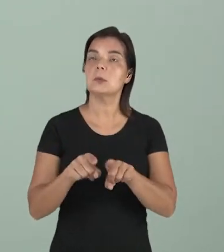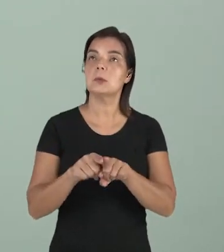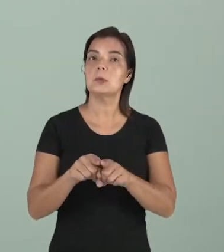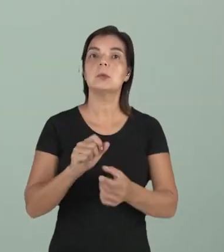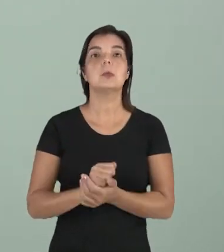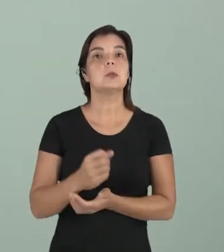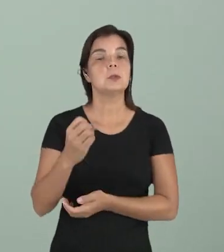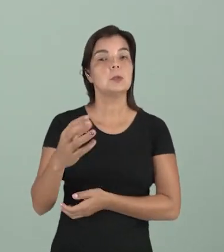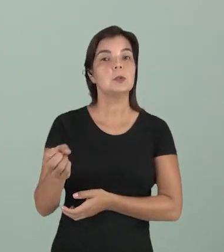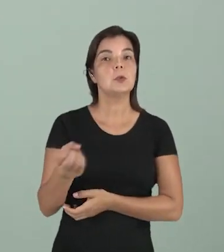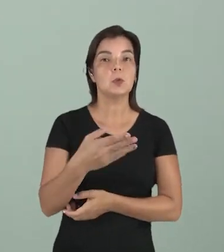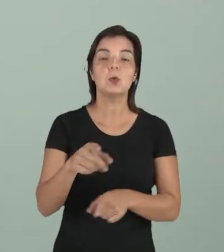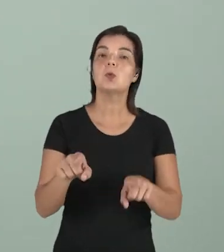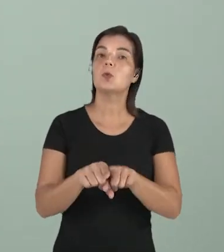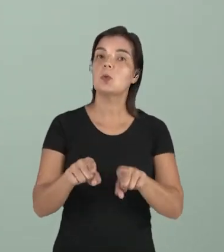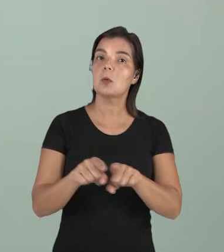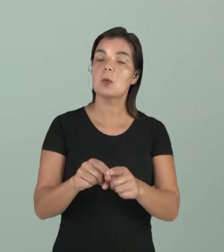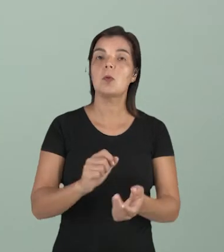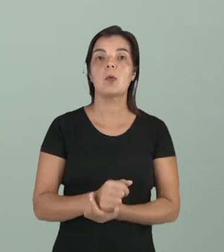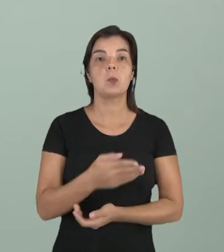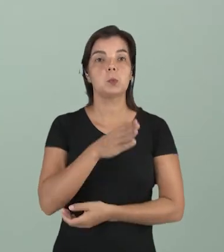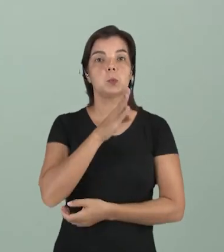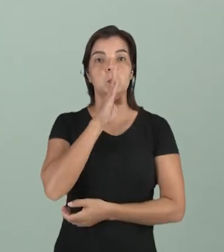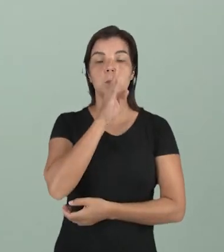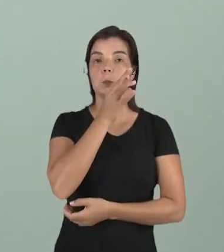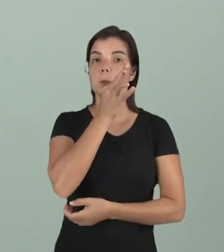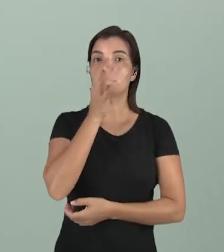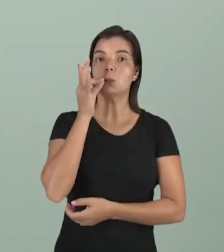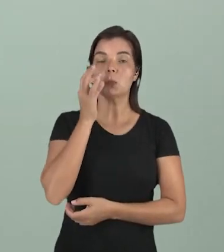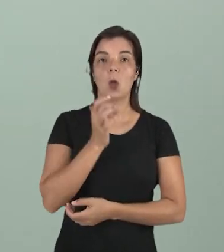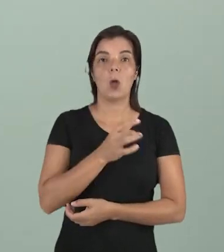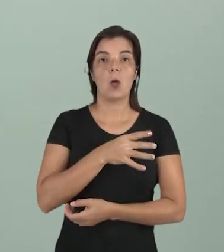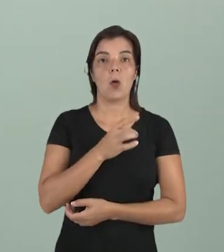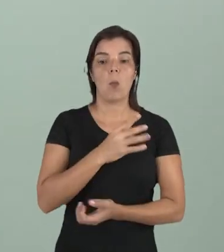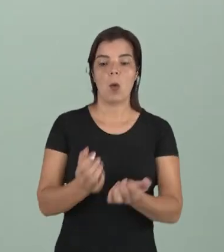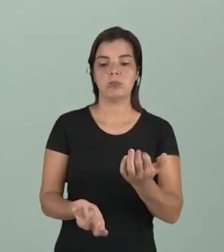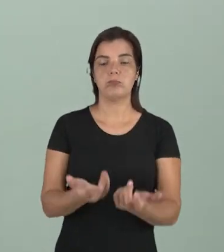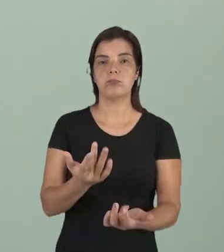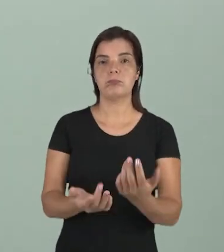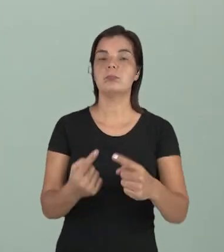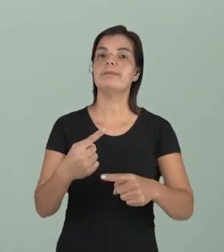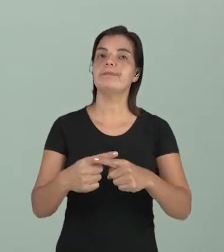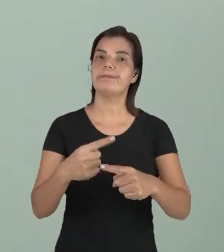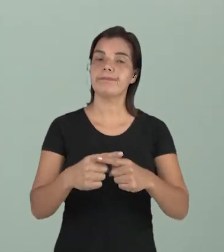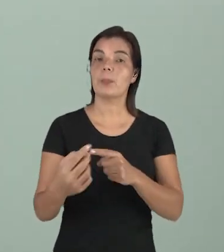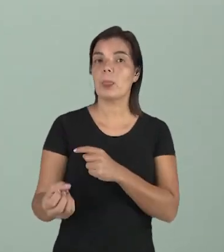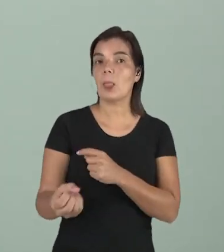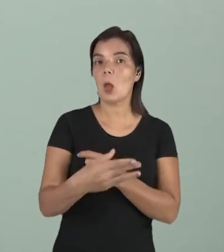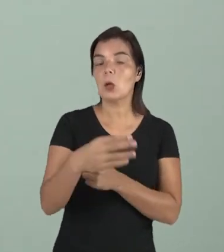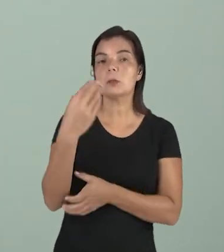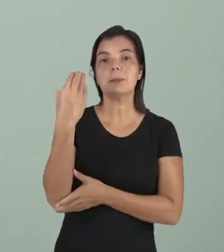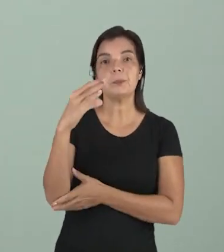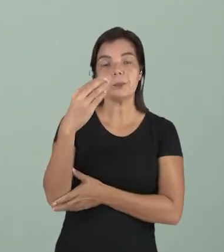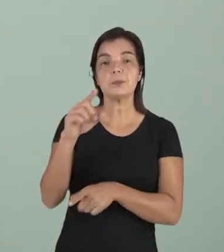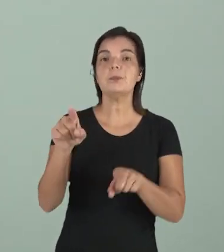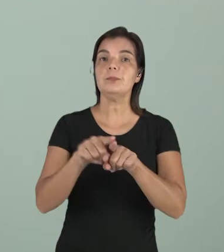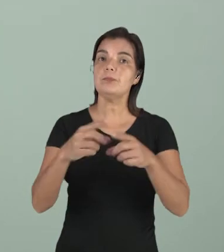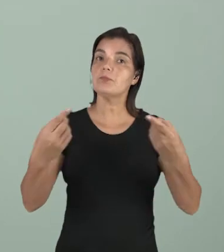dessa ciência moderna. Então Galileu calou-se, ficou quietinho com medo da fogueira, porque era uma nova ciência